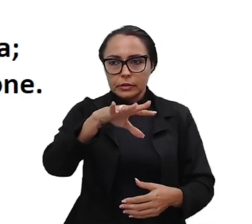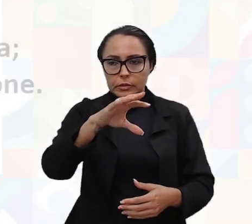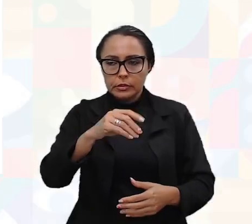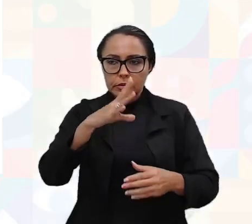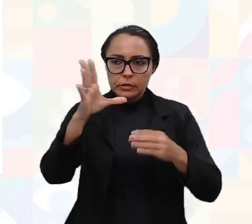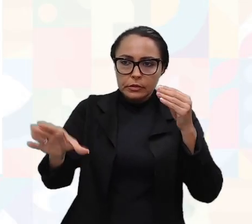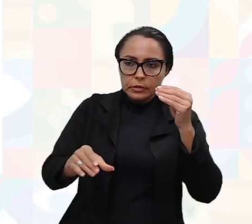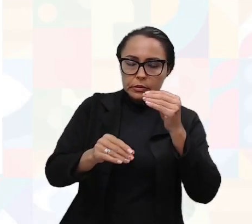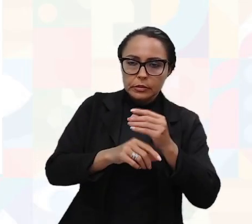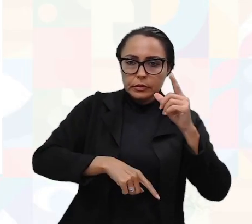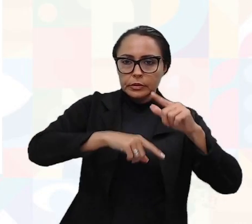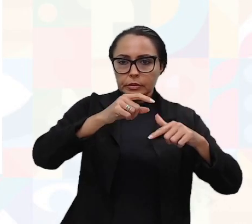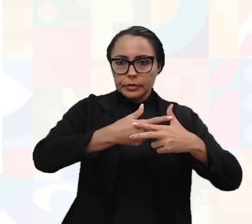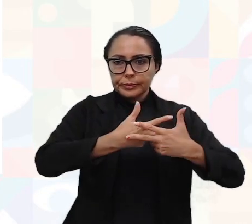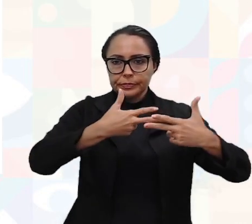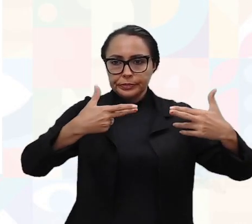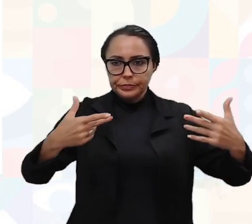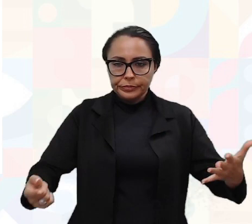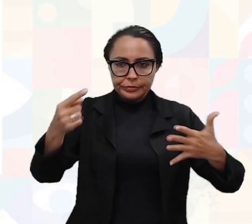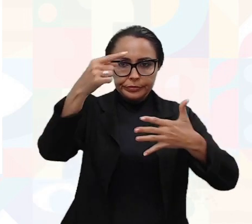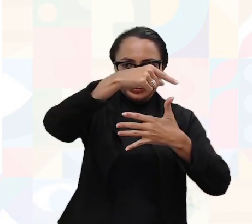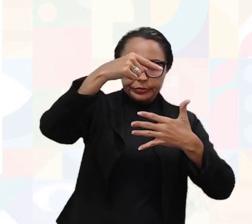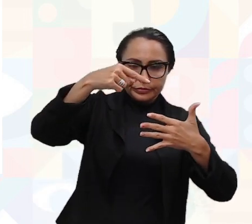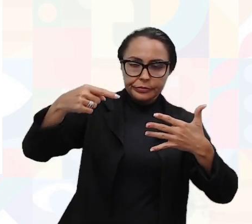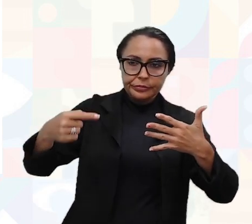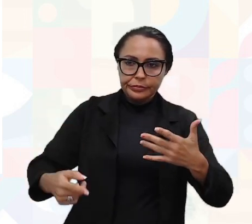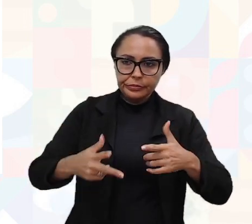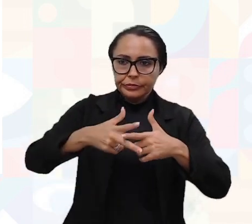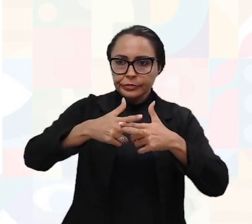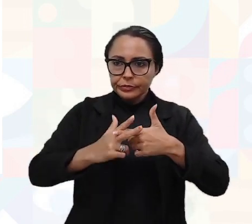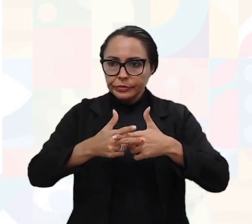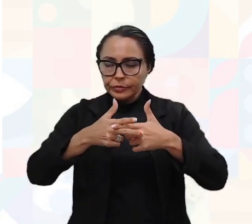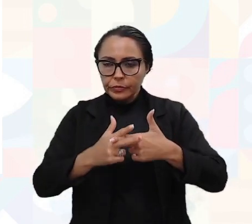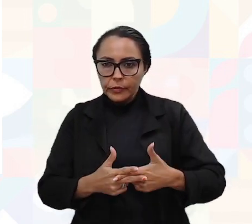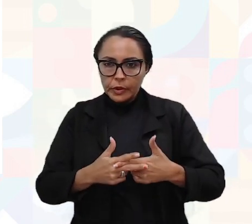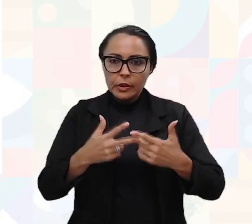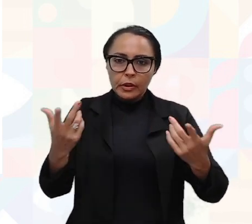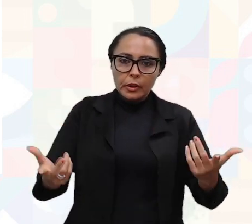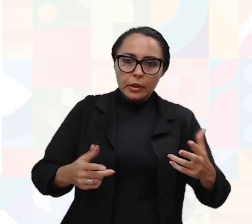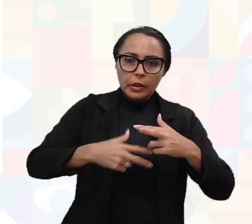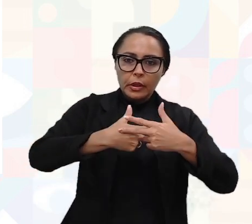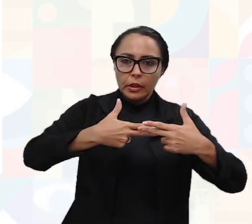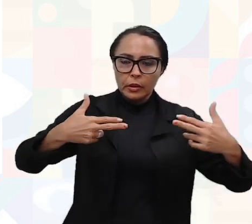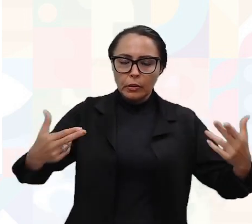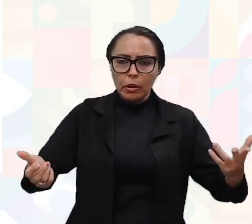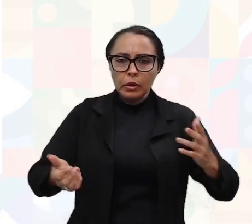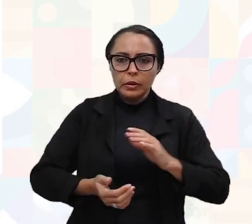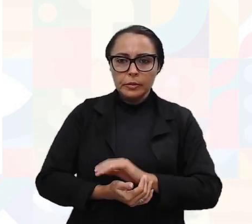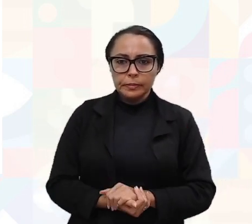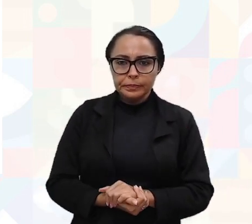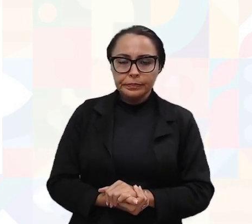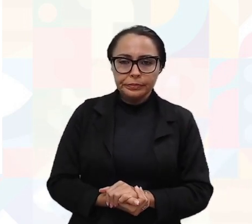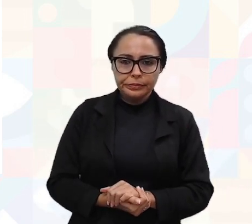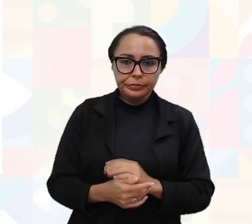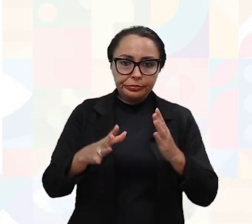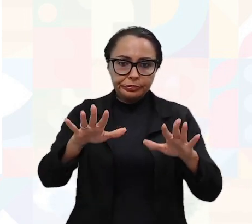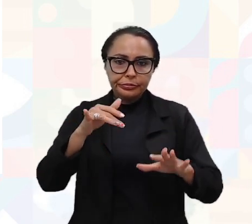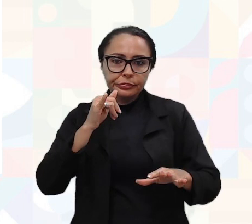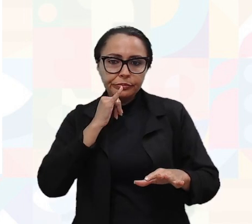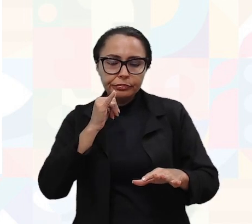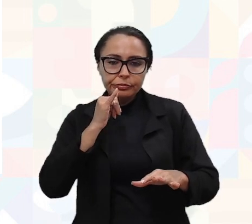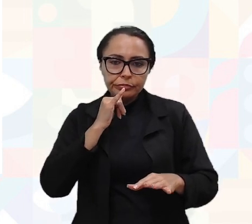dos materiais físicos desses componentes, peças, produtos acabados ou até registros físicos de informação, como, por